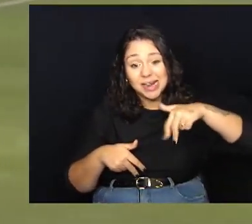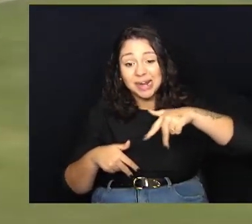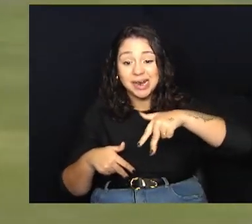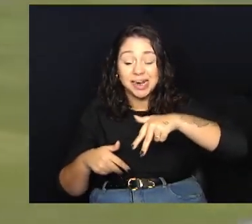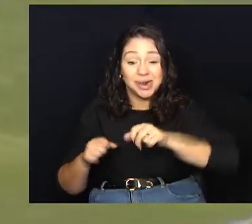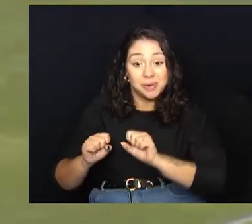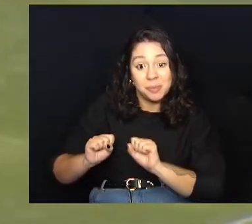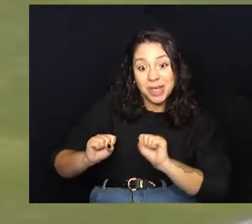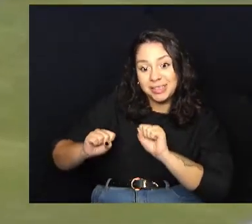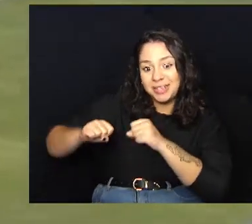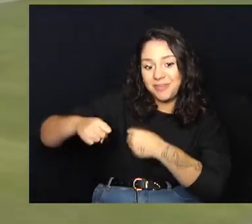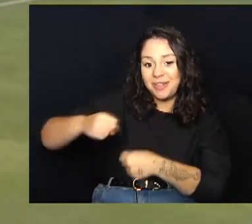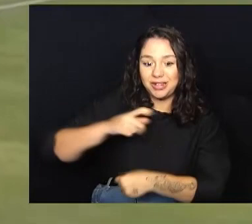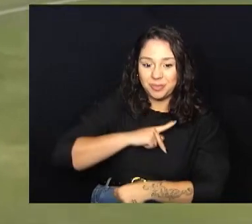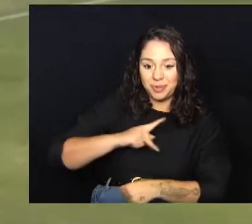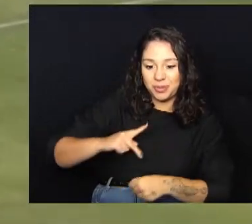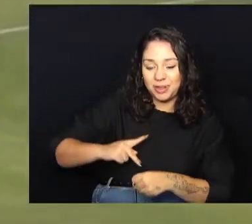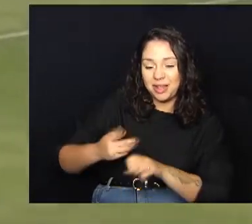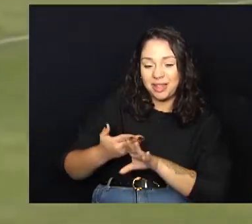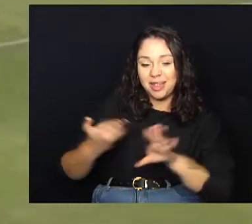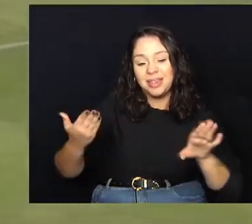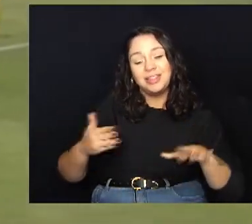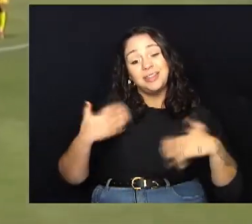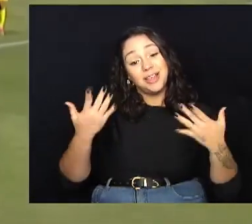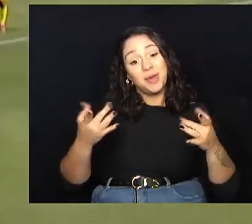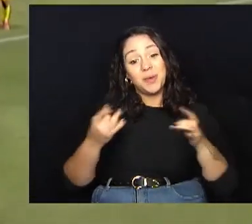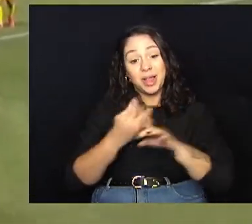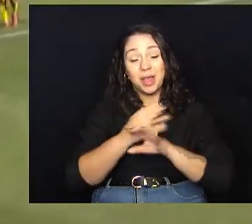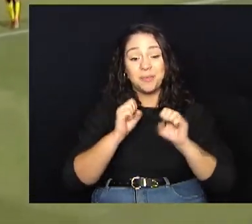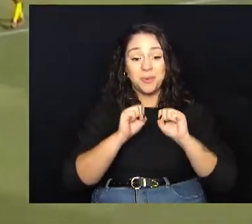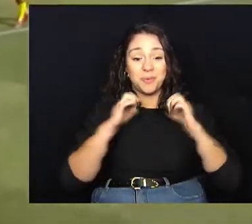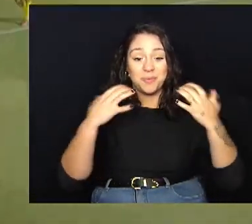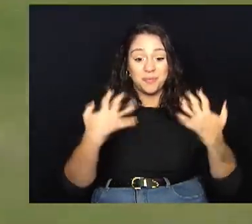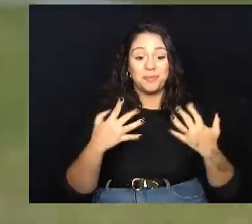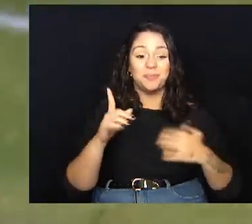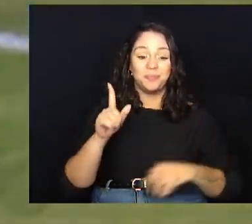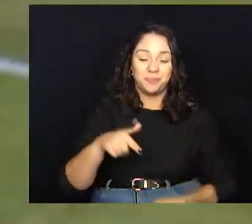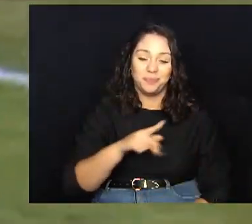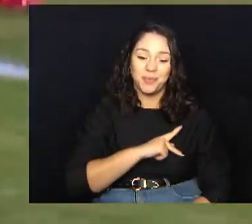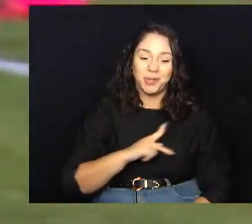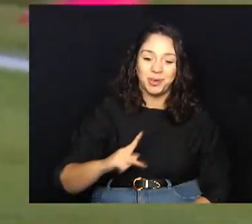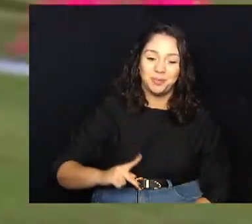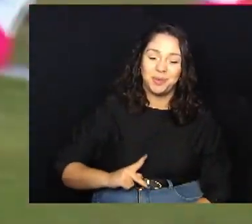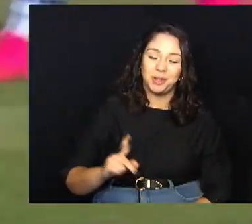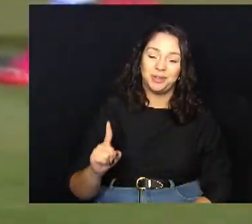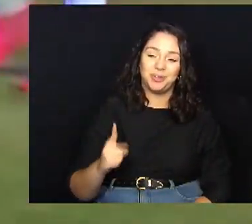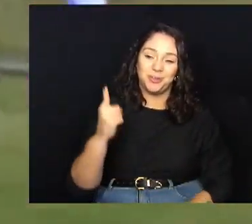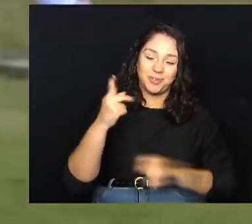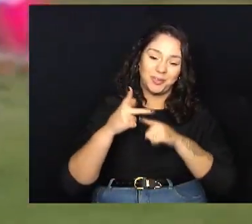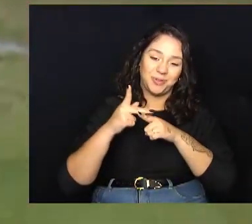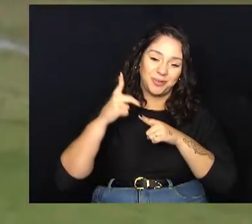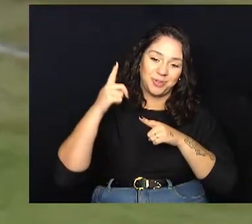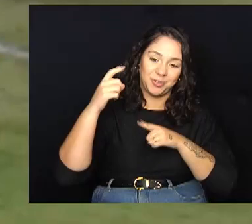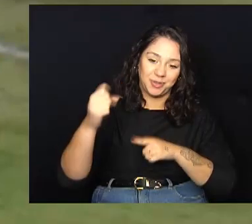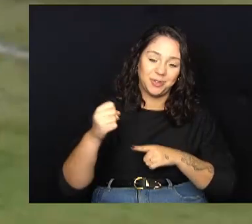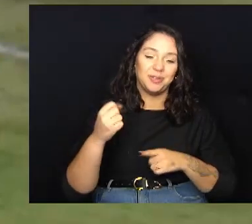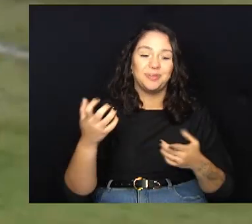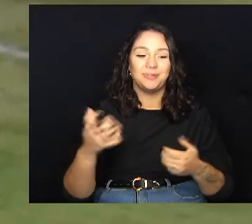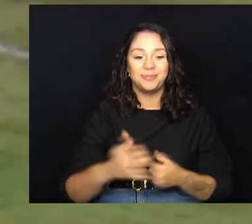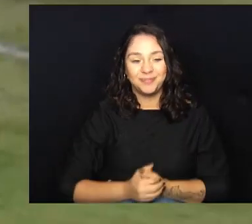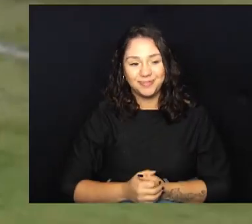pretana conseguiu afastar então no Moisés Lucarelli Ponte Preta um novo horizontino nada